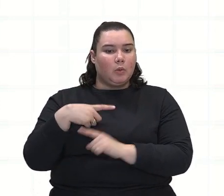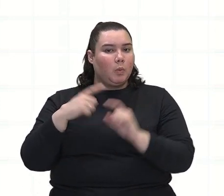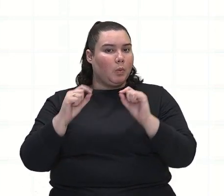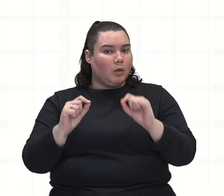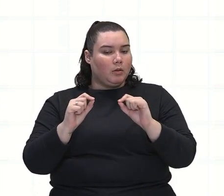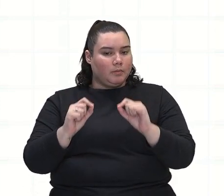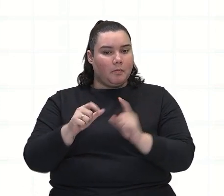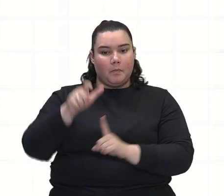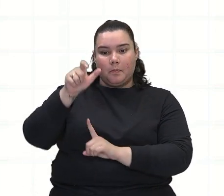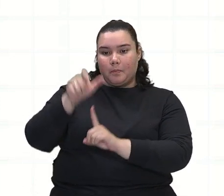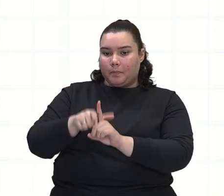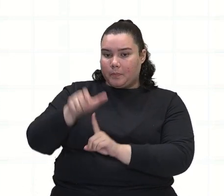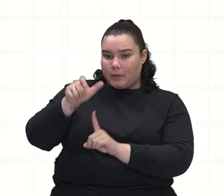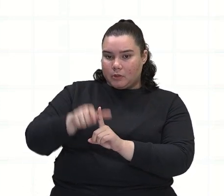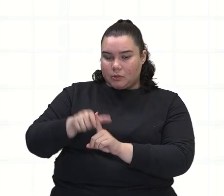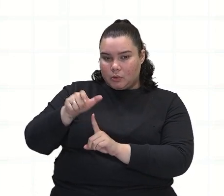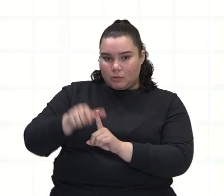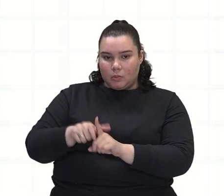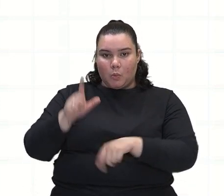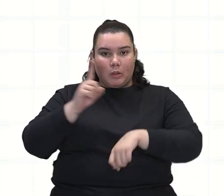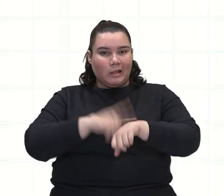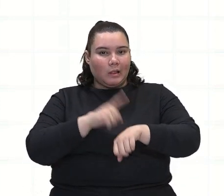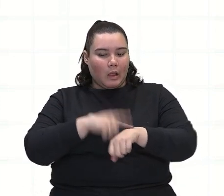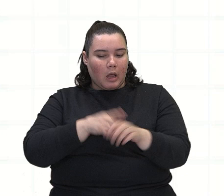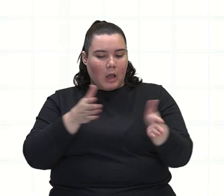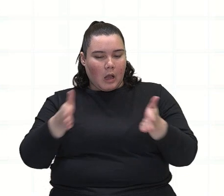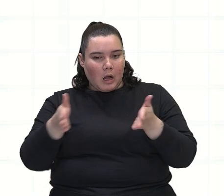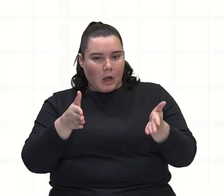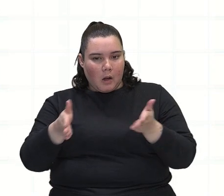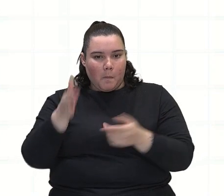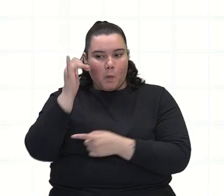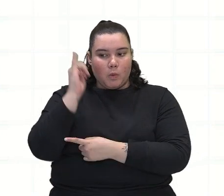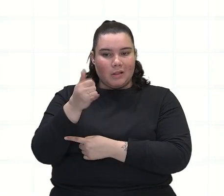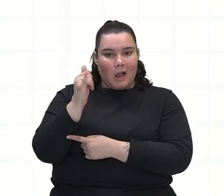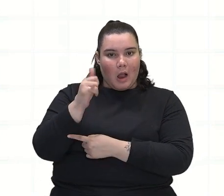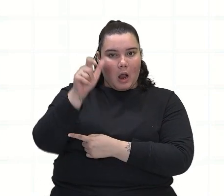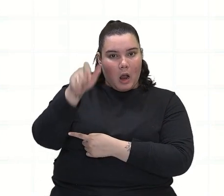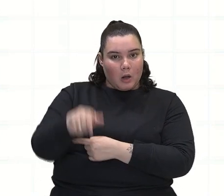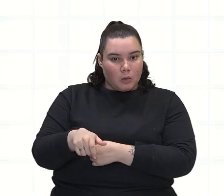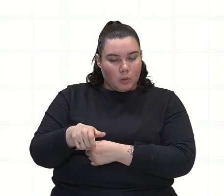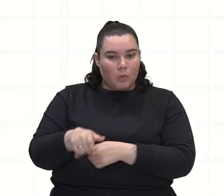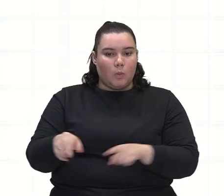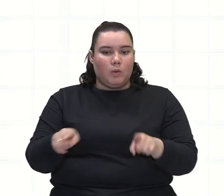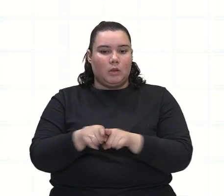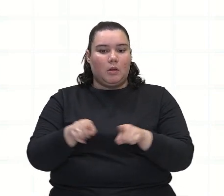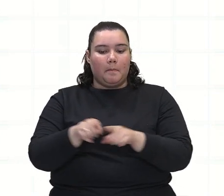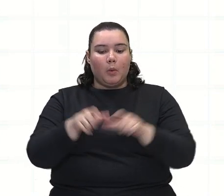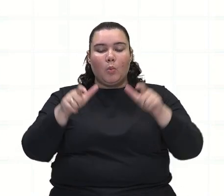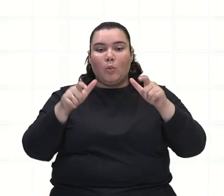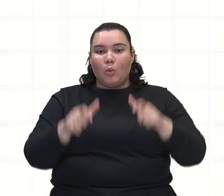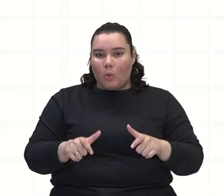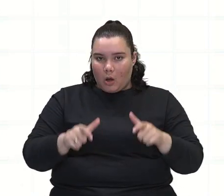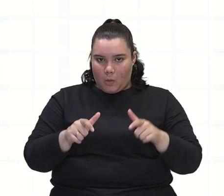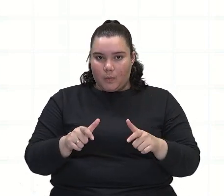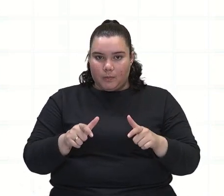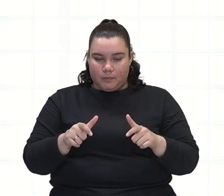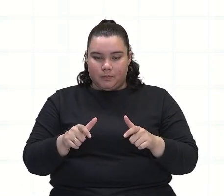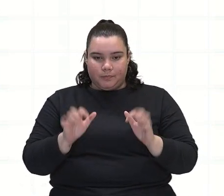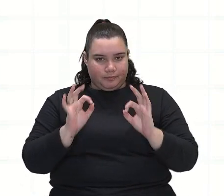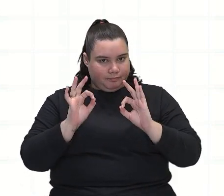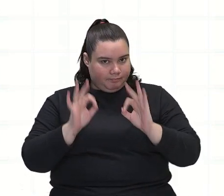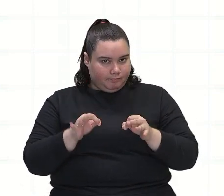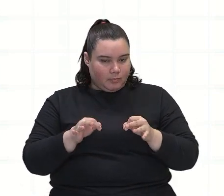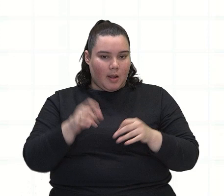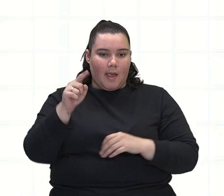esses: personagem, tempo, narrador, né? E o lugar, o local. Então, essas são